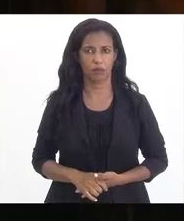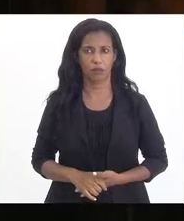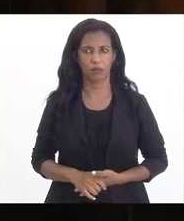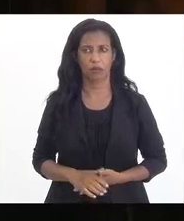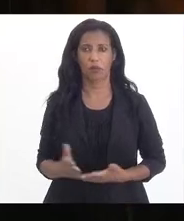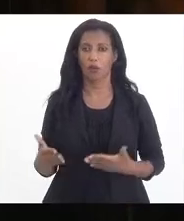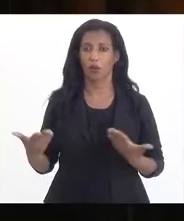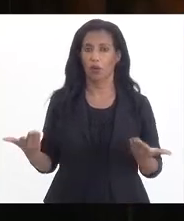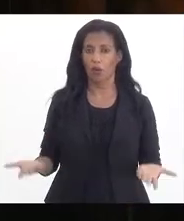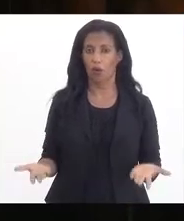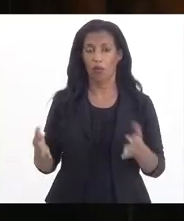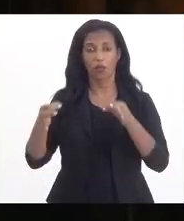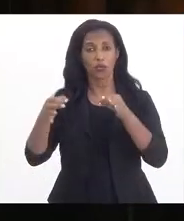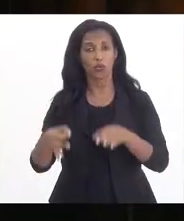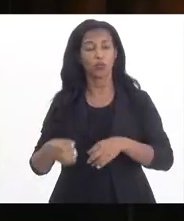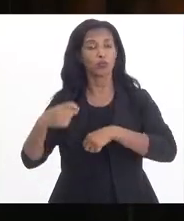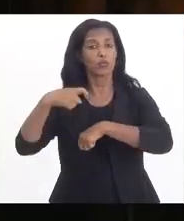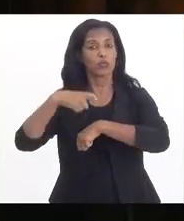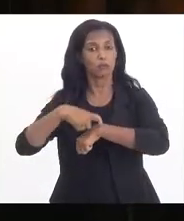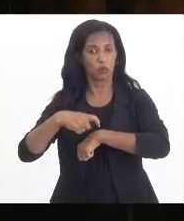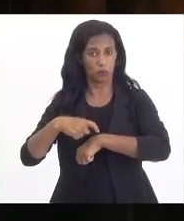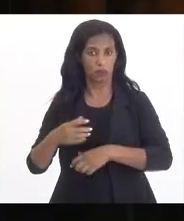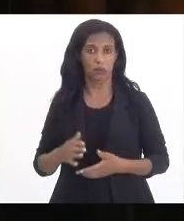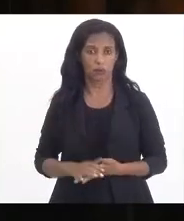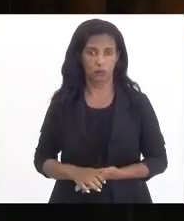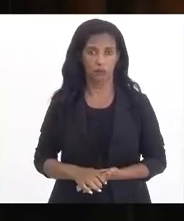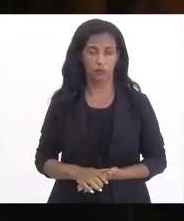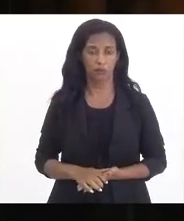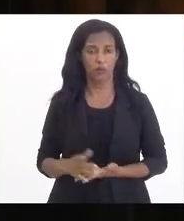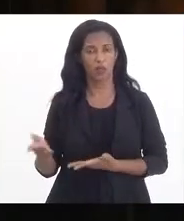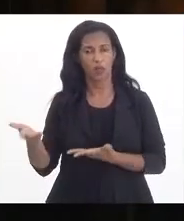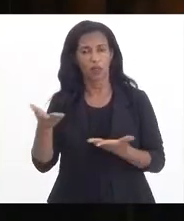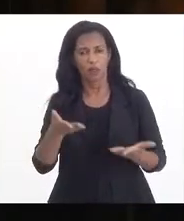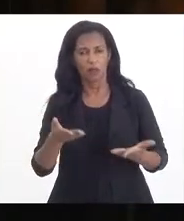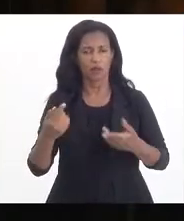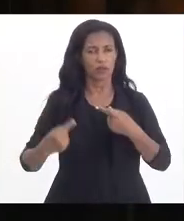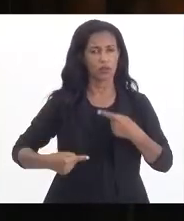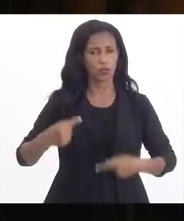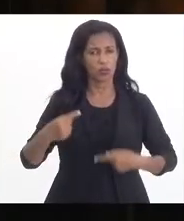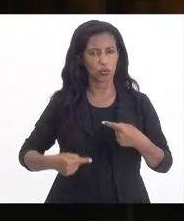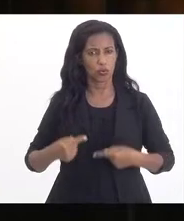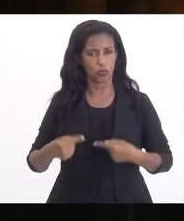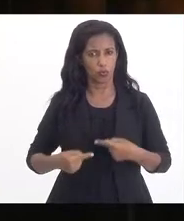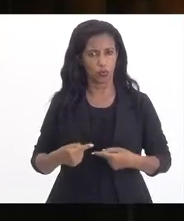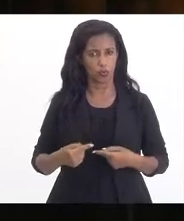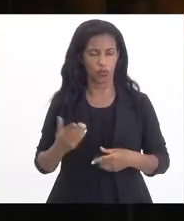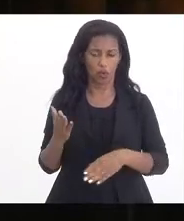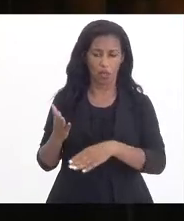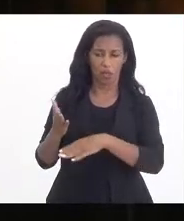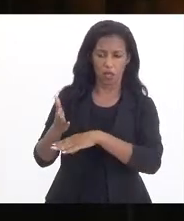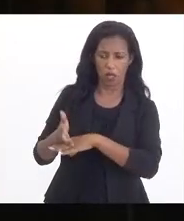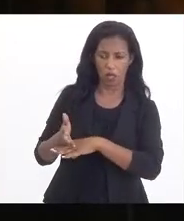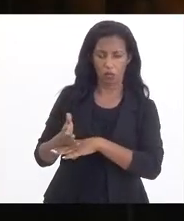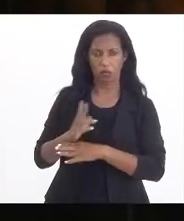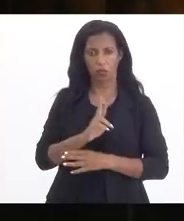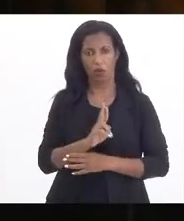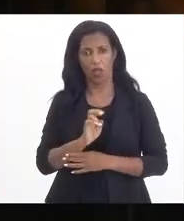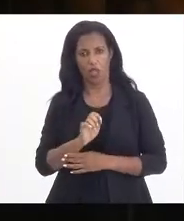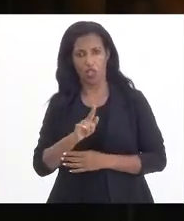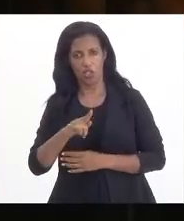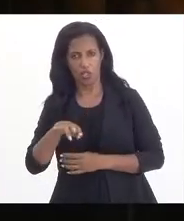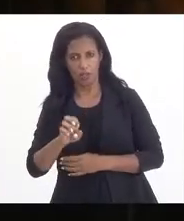Ora, então, justo nesse momento que você discute ingresso no regime,